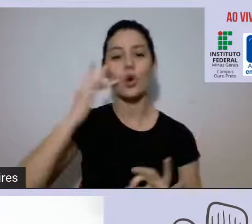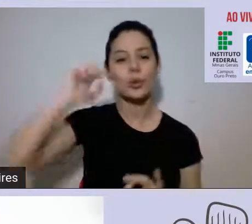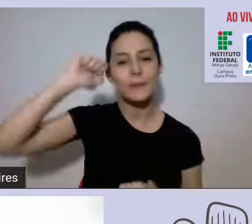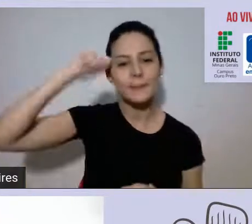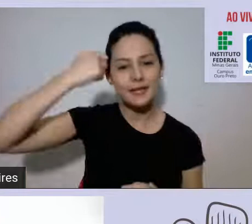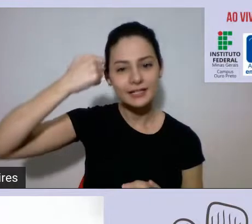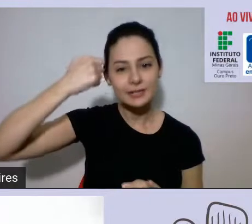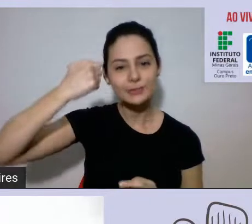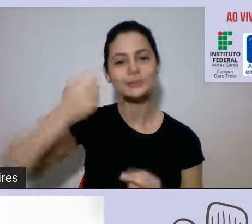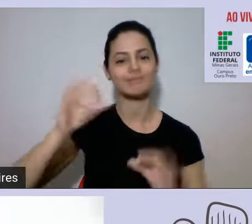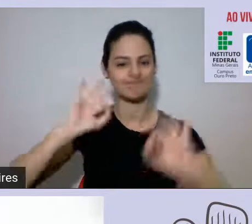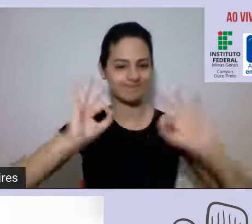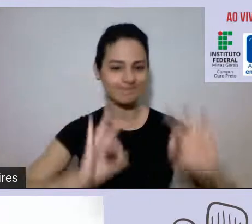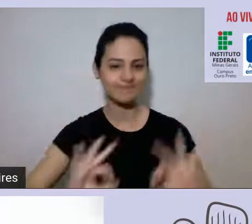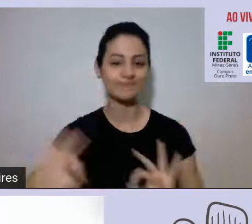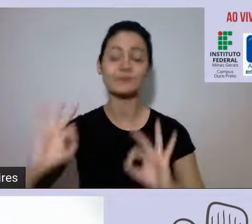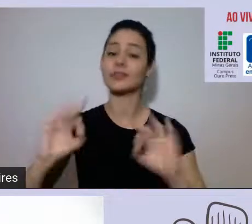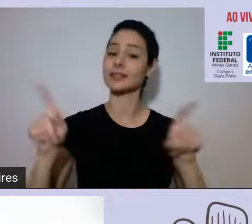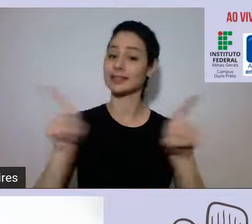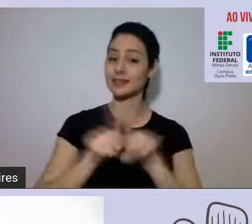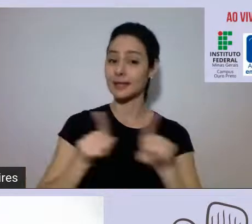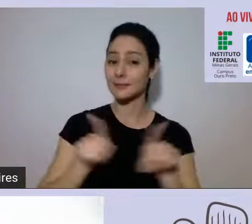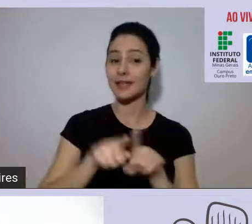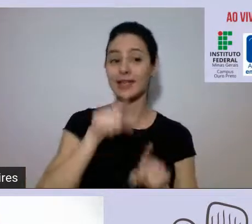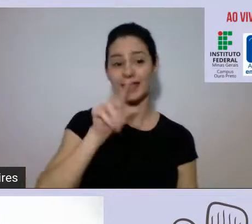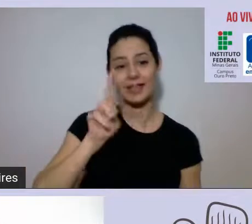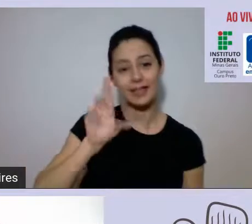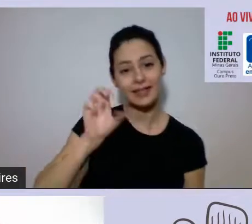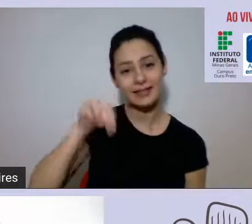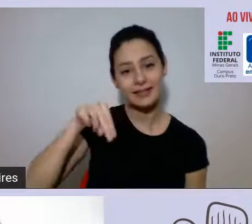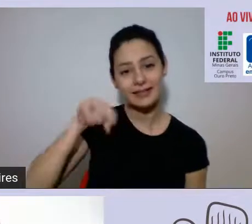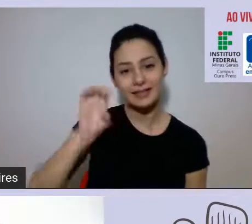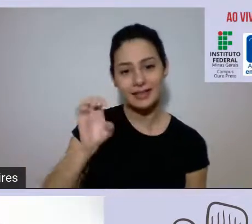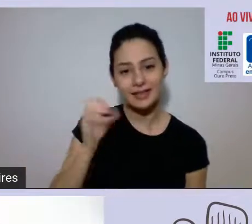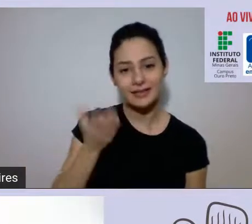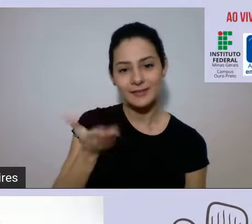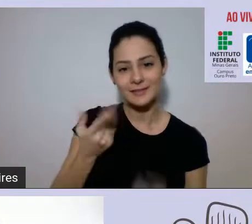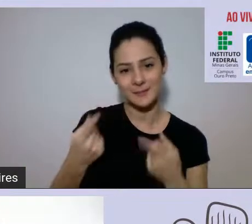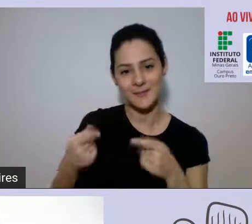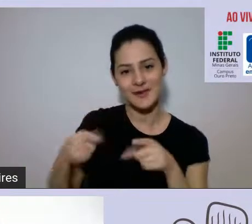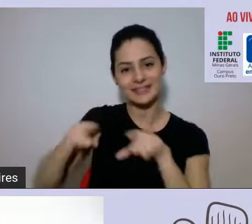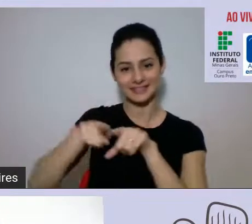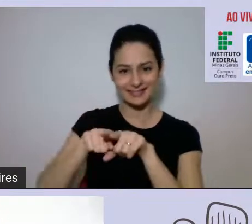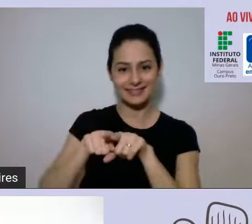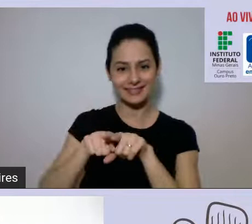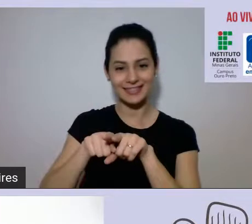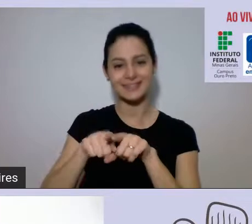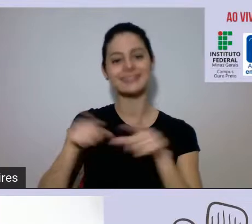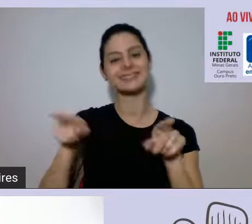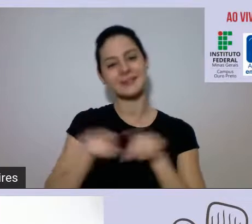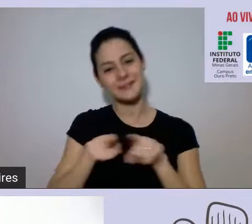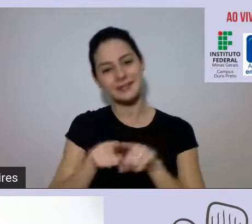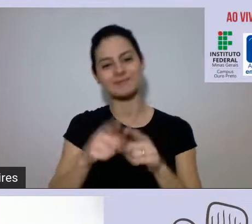organización, y a René también por la parcería, por la invitación,